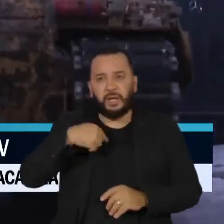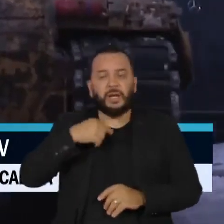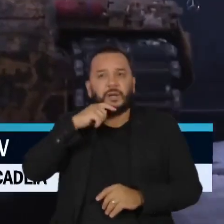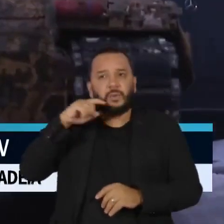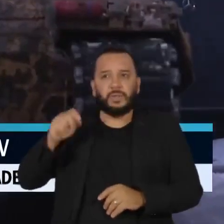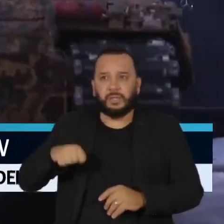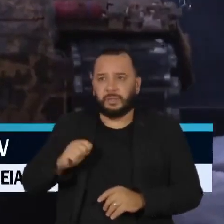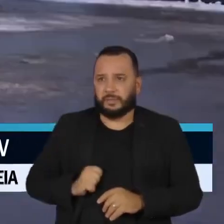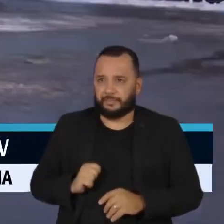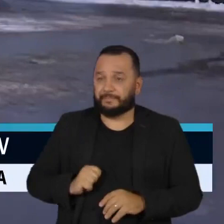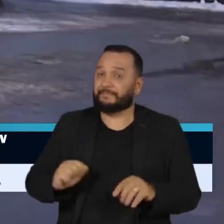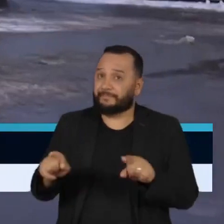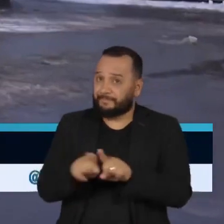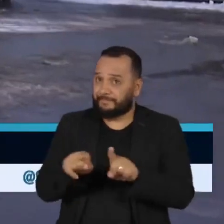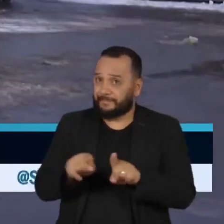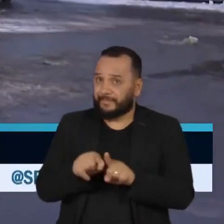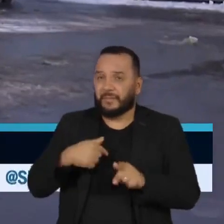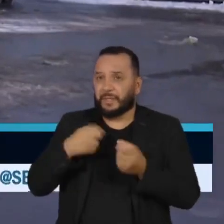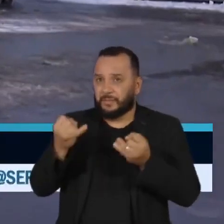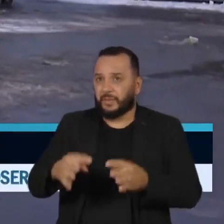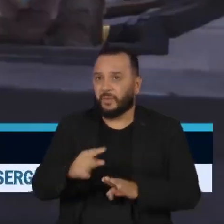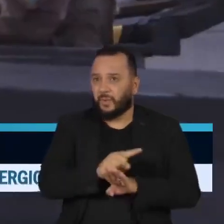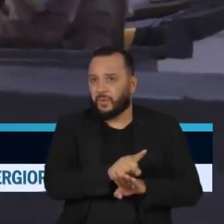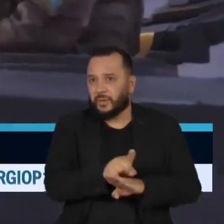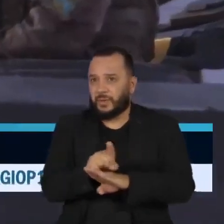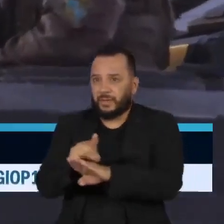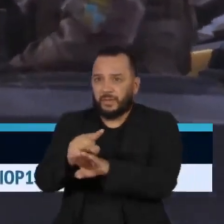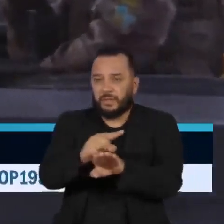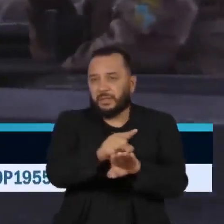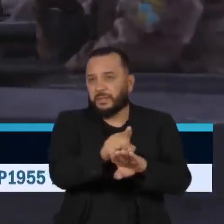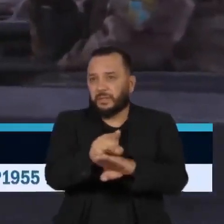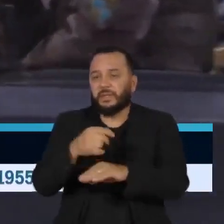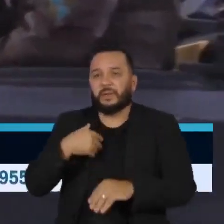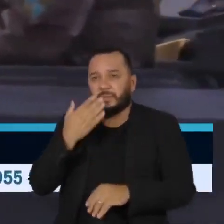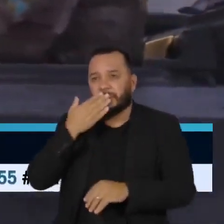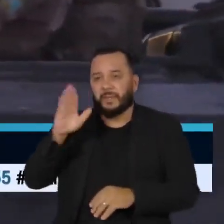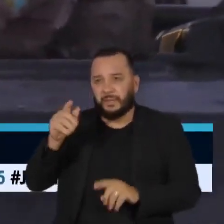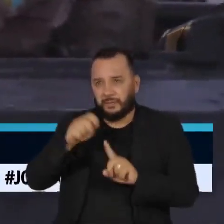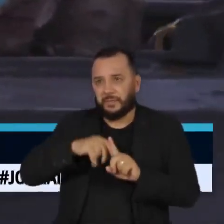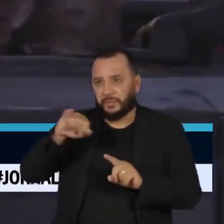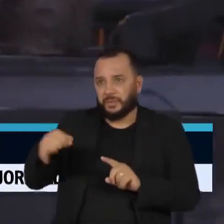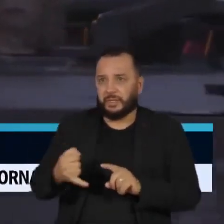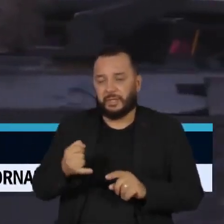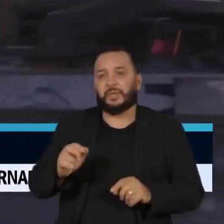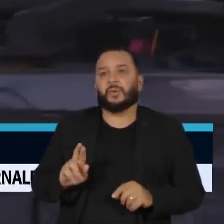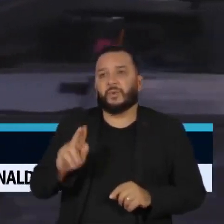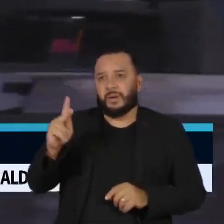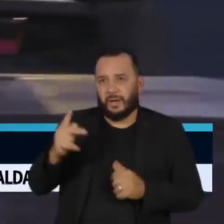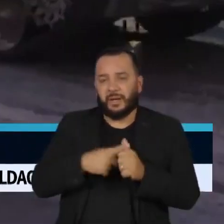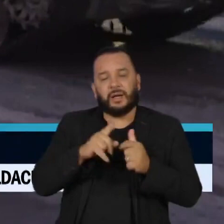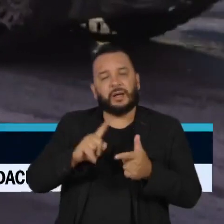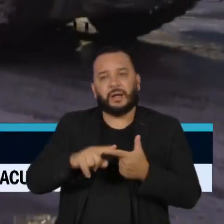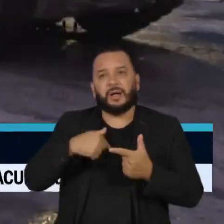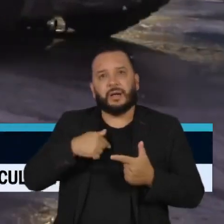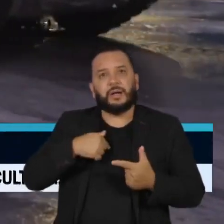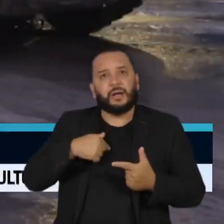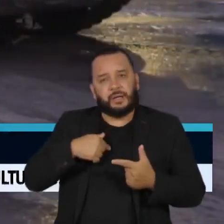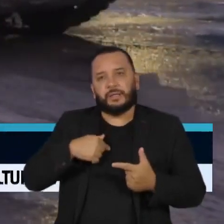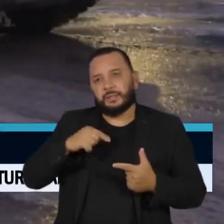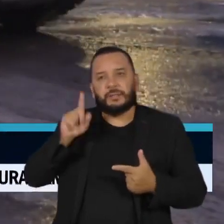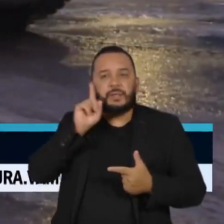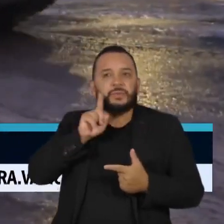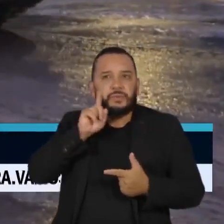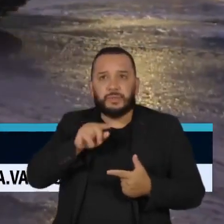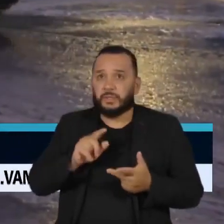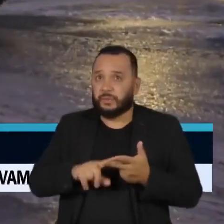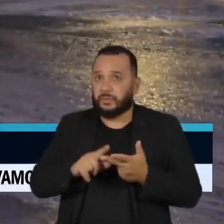Zelensky comentou ainda sobre o envio de tanques para a Ucrânia, prometidos no fim de janeiro pelo Reino Unido, Alemanha e Estados Unidos. Os